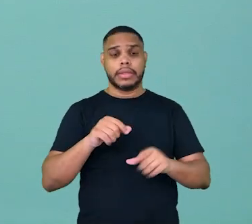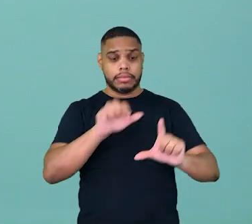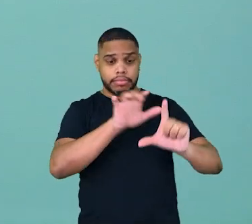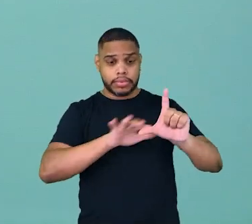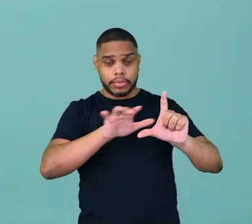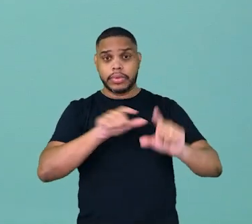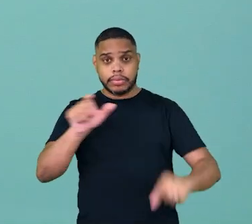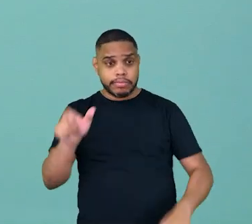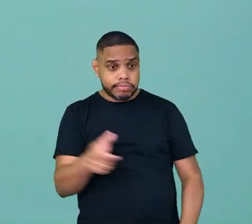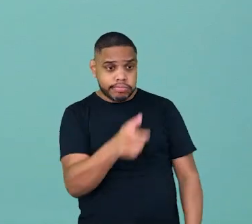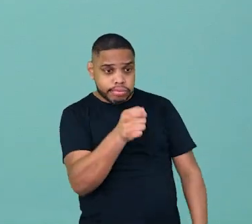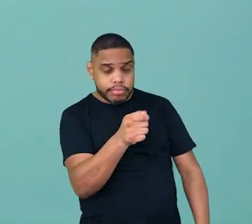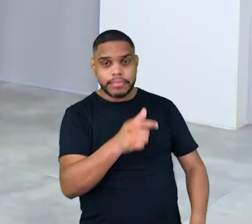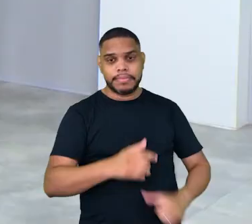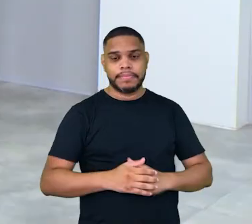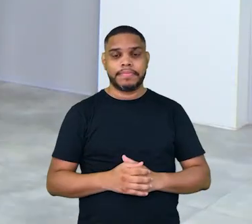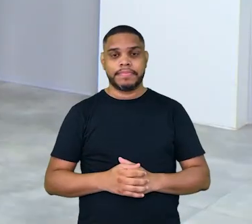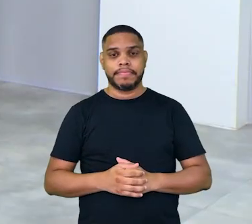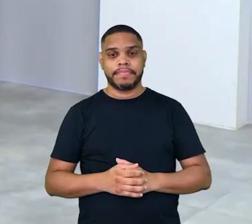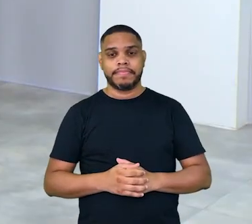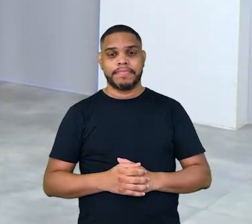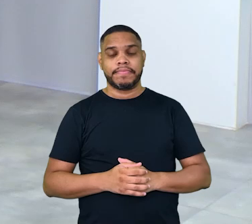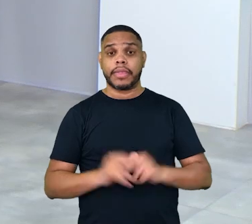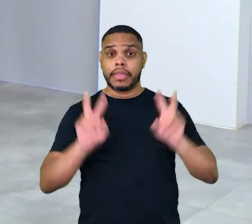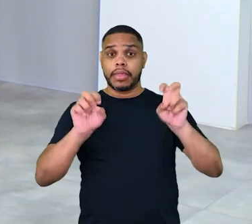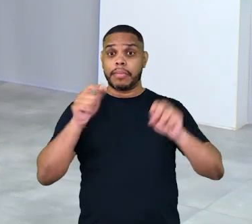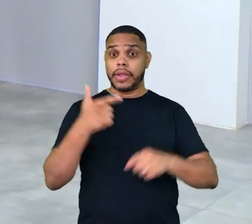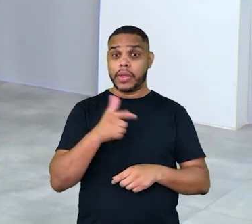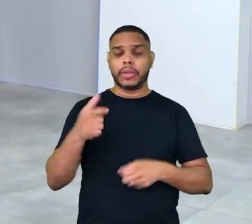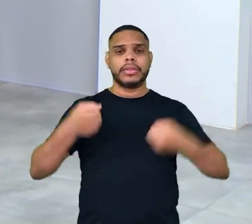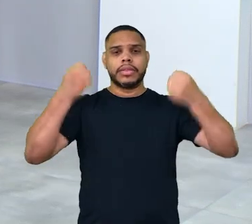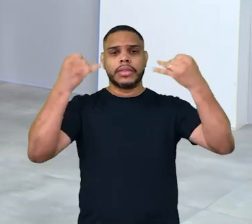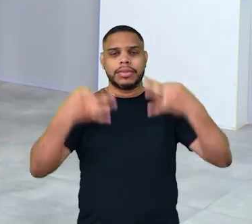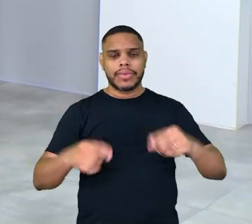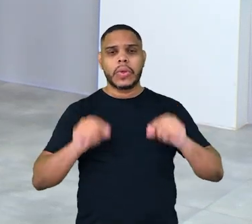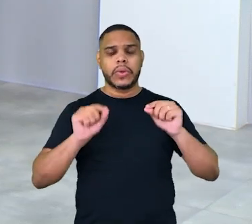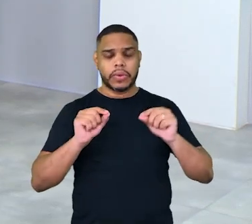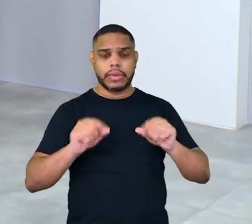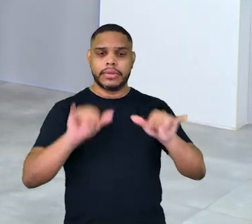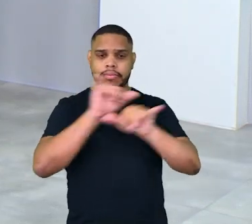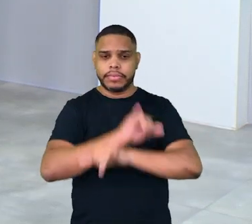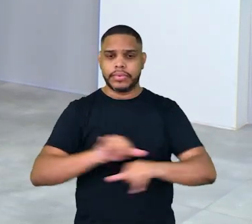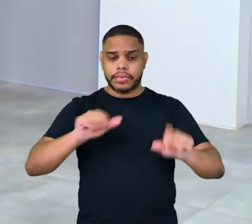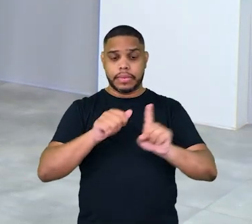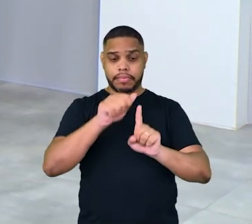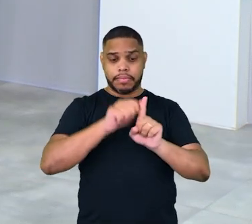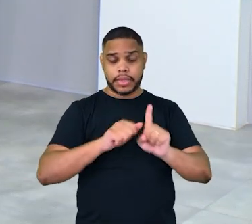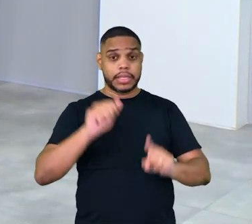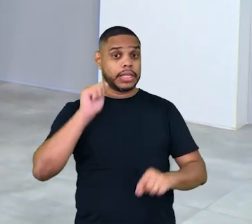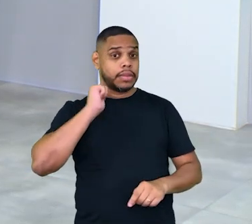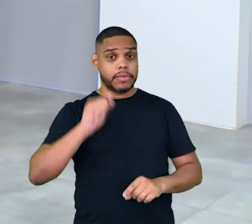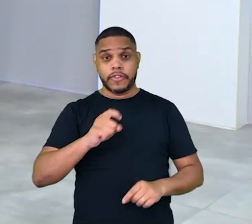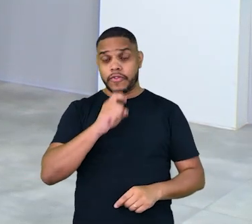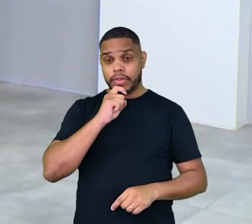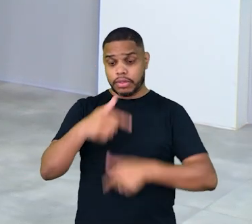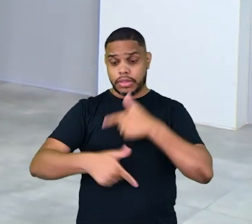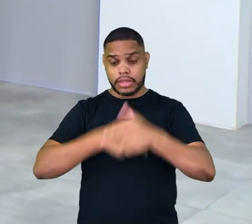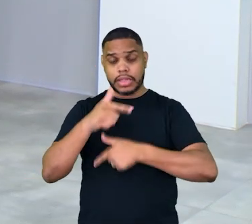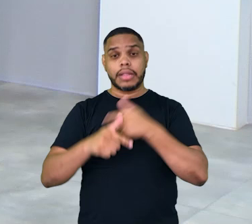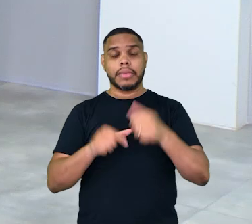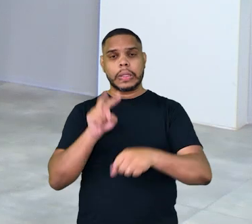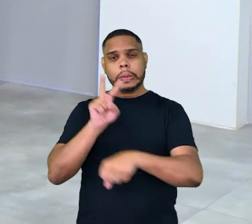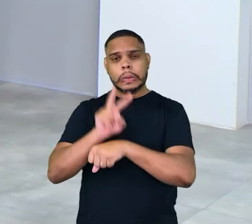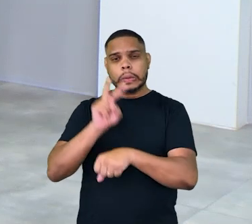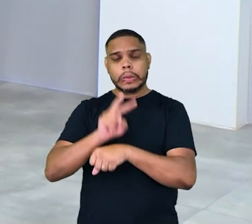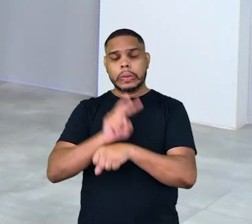aponte a câmera para o QR Code na tela. E a gente muda de assunto agora para falar que, como parte da campanha Abril Verde, o programa Trabalho Seguro da